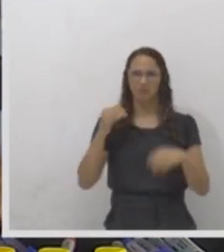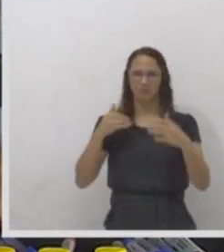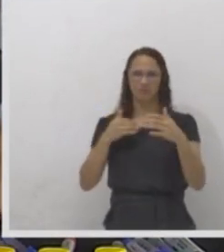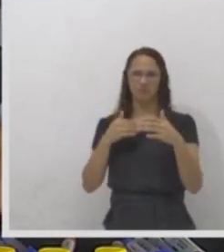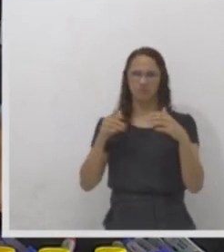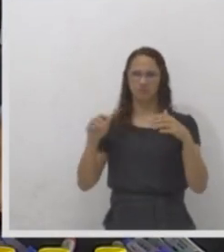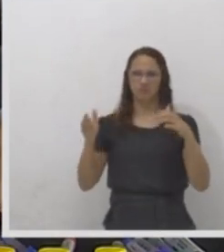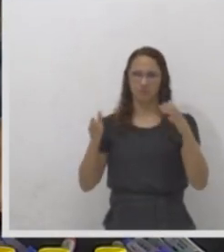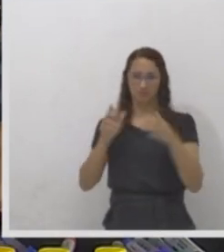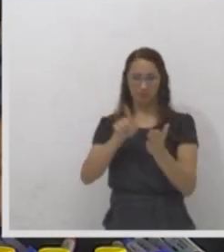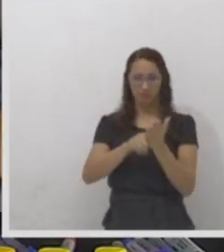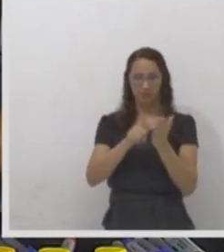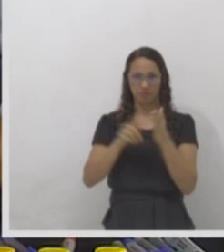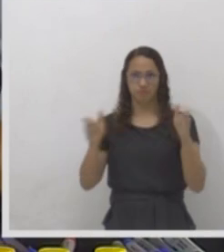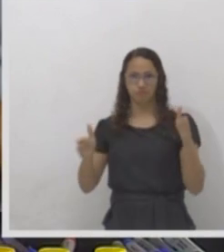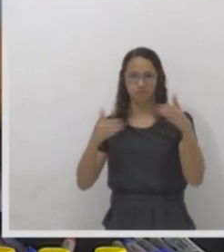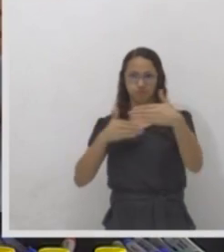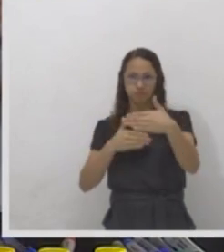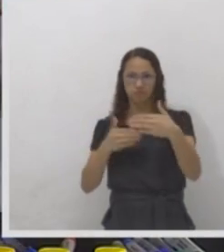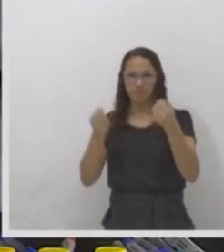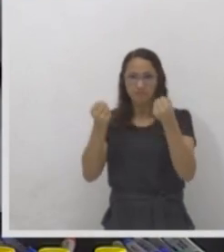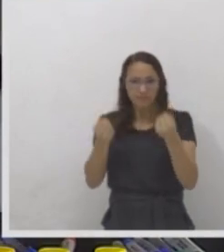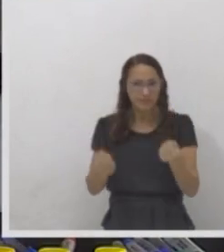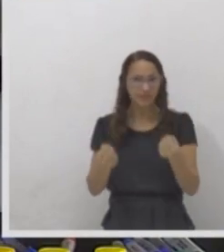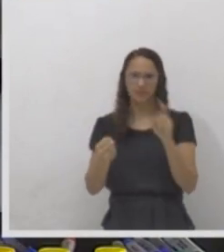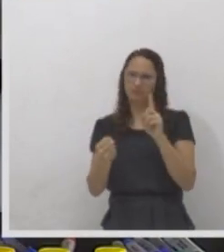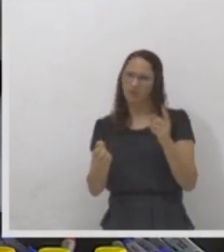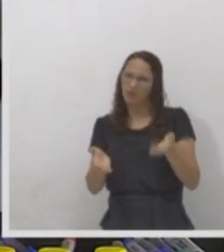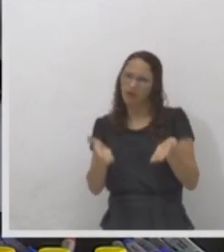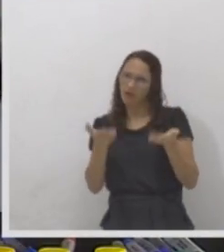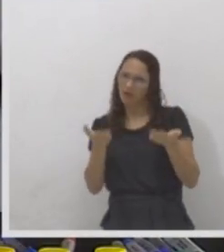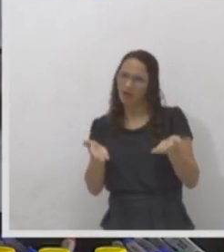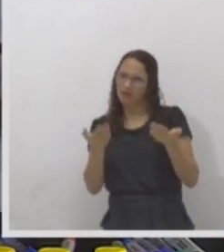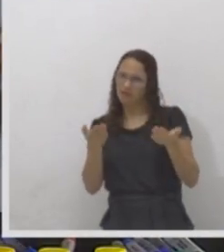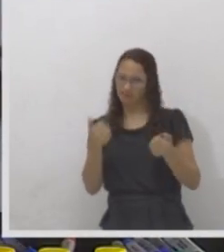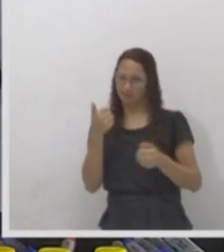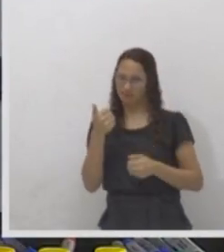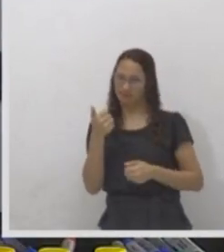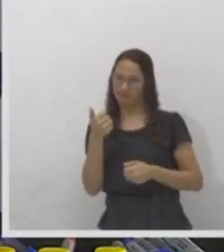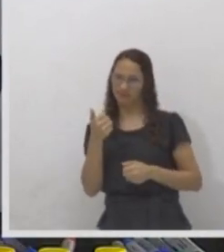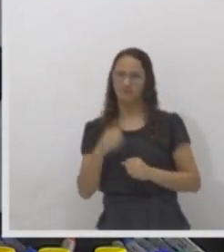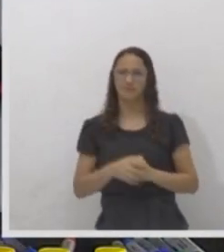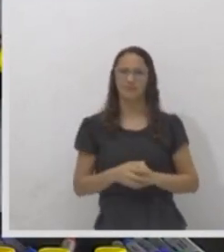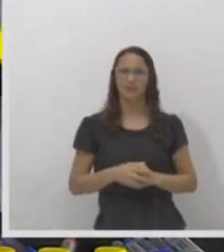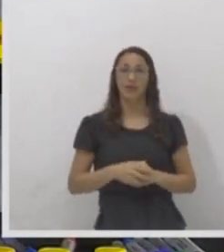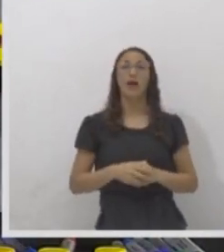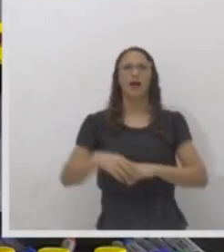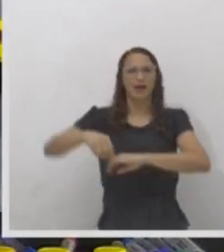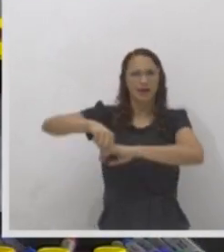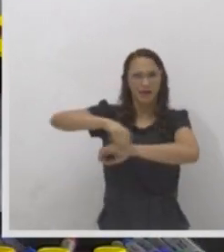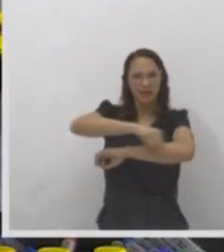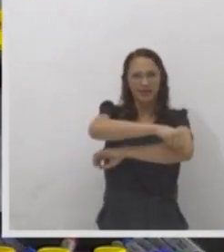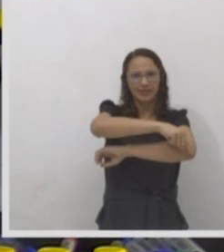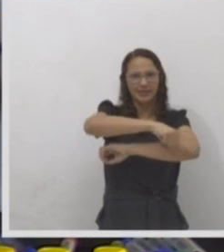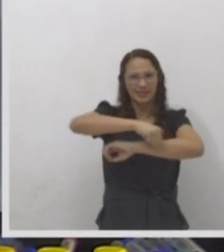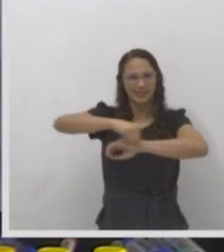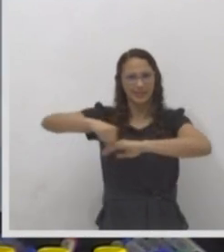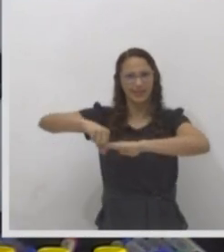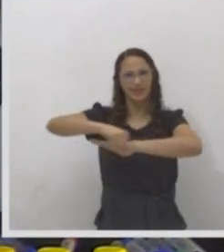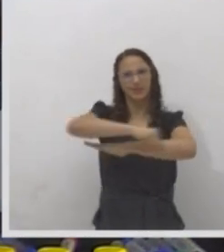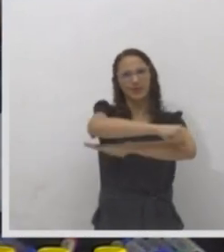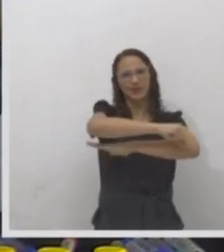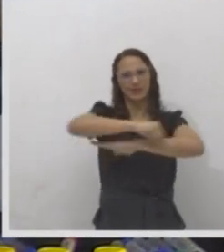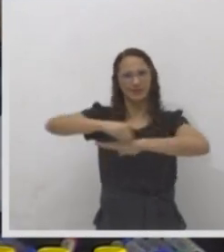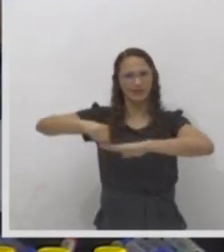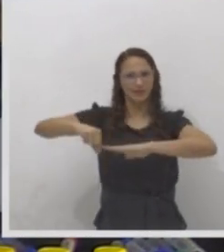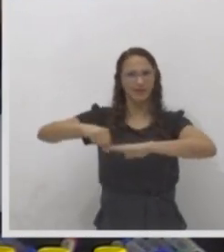ok? Você vai precisar também de uma régua, porque aí você vai ter que medir direitinho para que